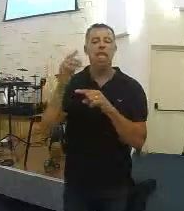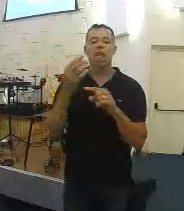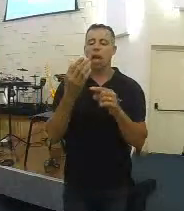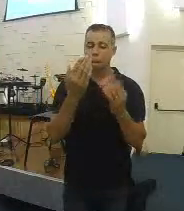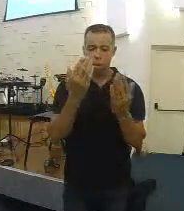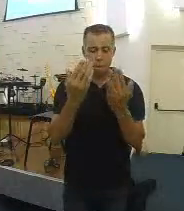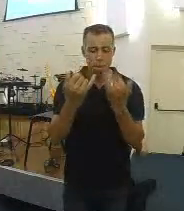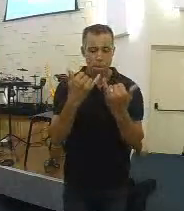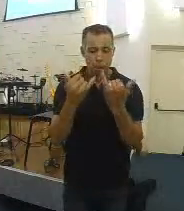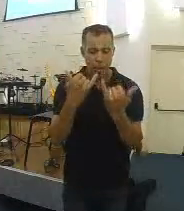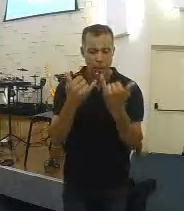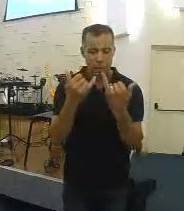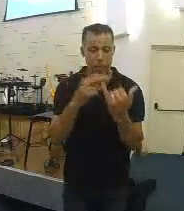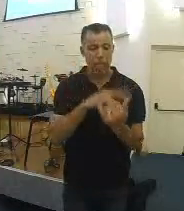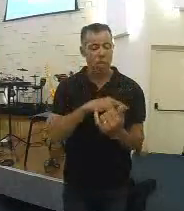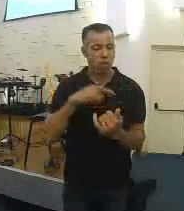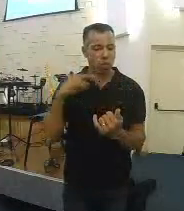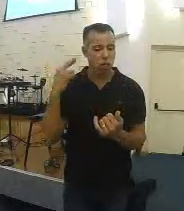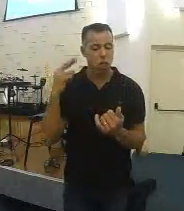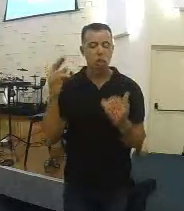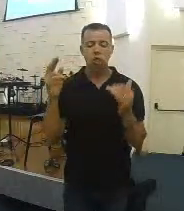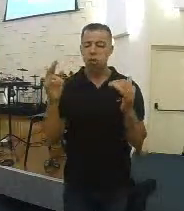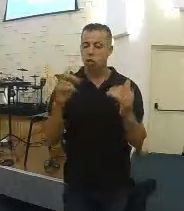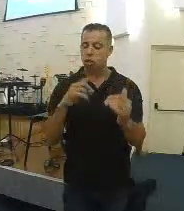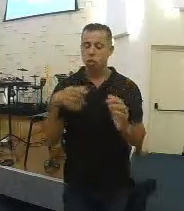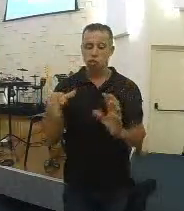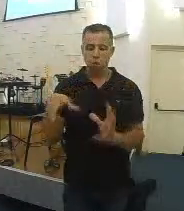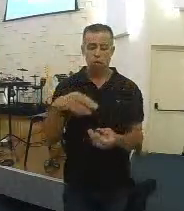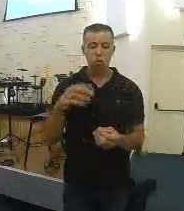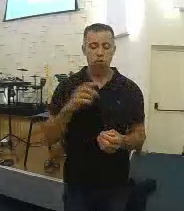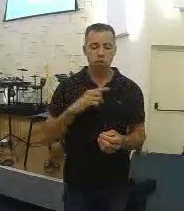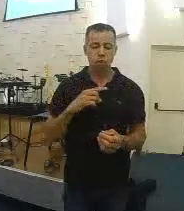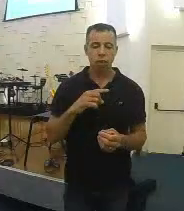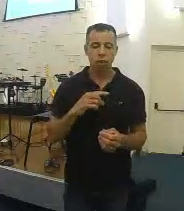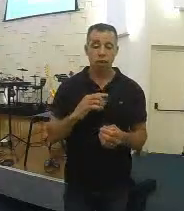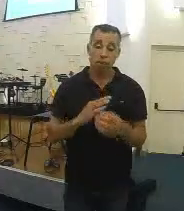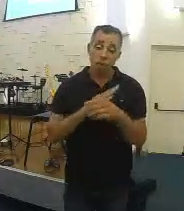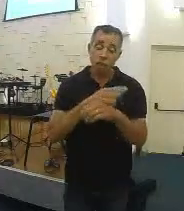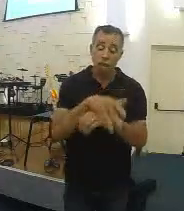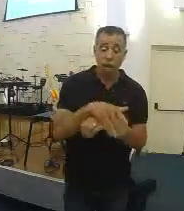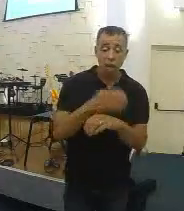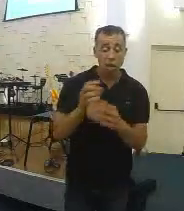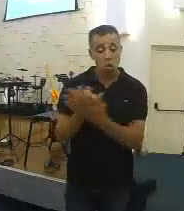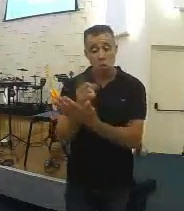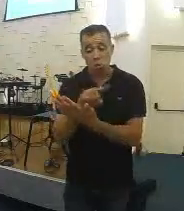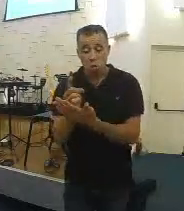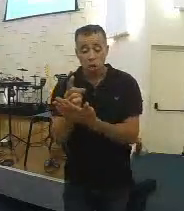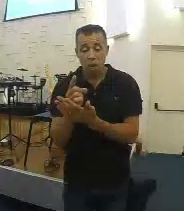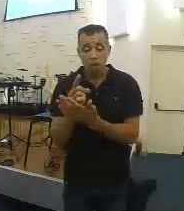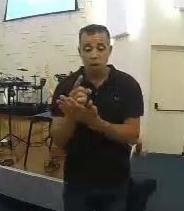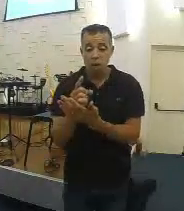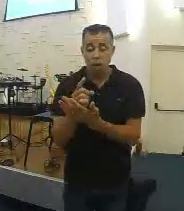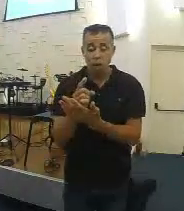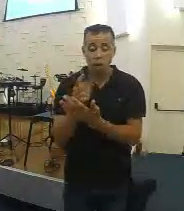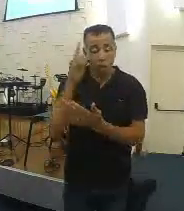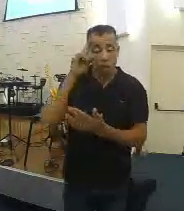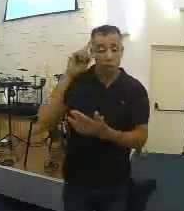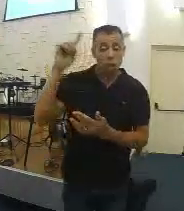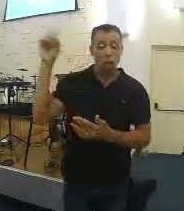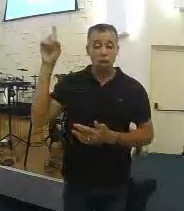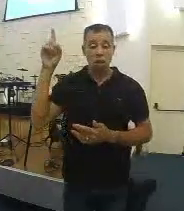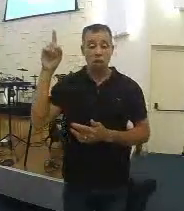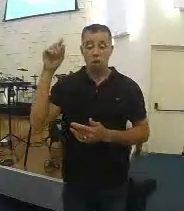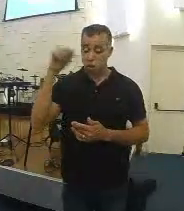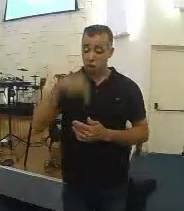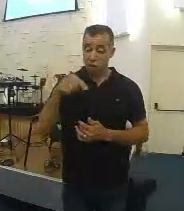dias. Você vai entrar em algum lugar e vão te dizer assim: Deus está aqui hoje à noite para realizar todos os